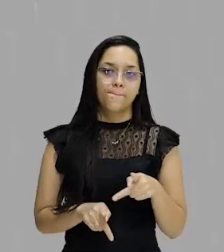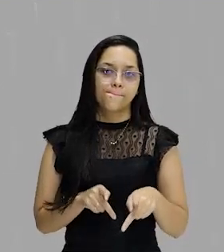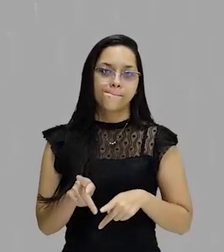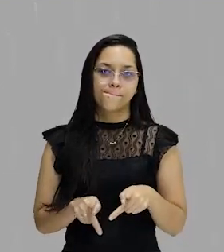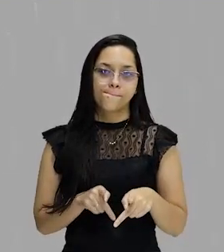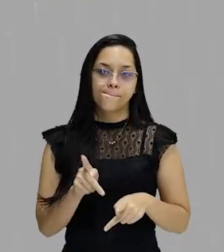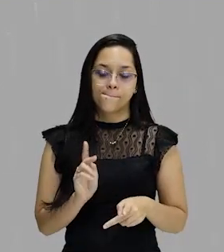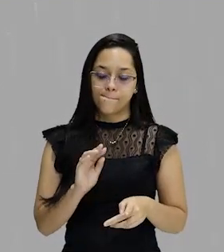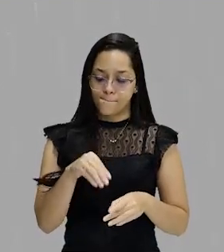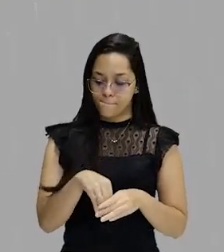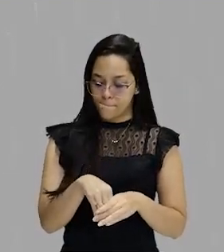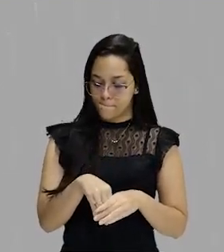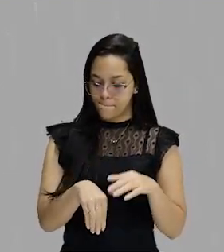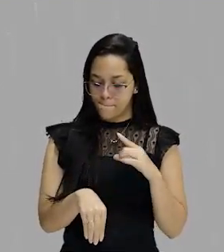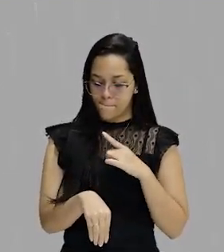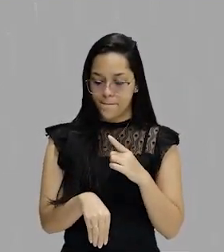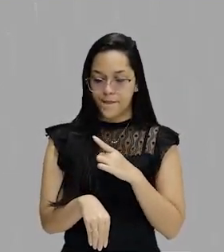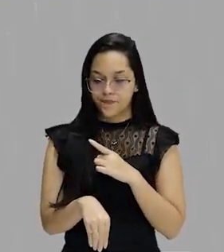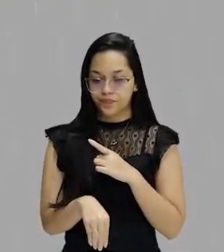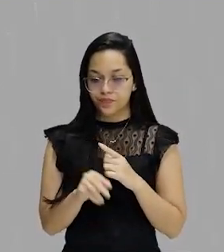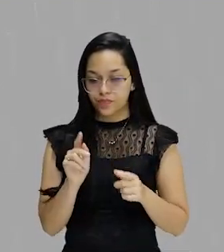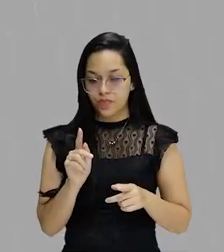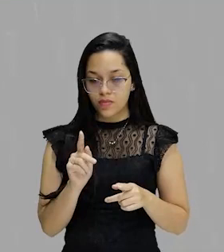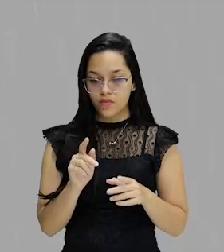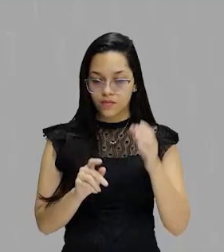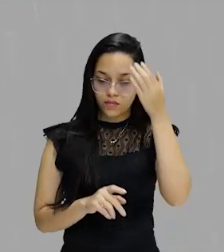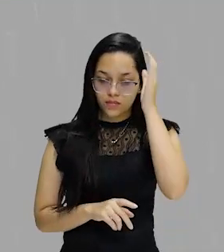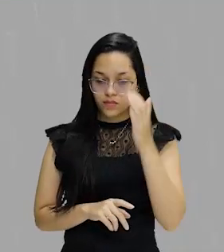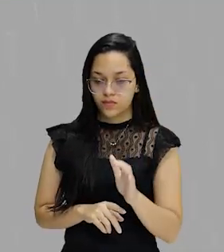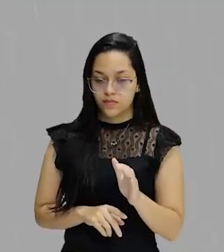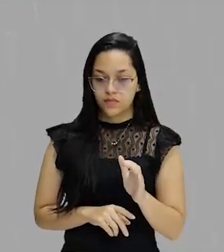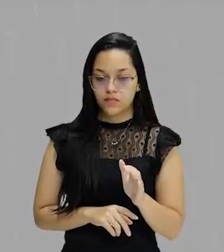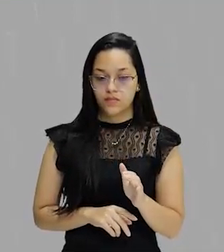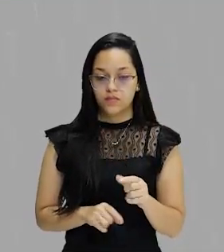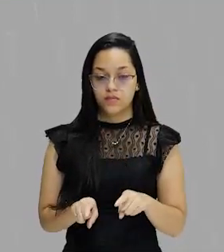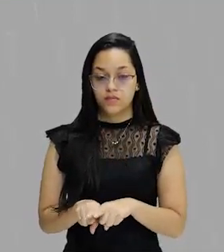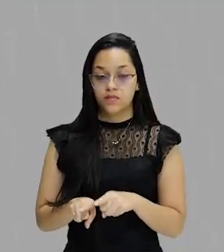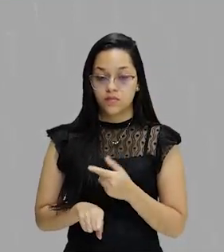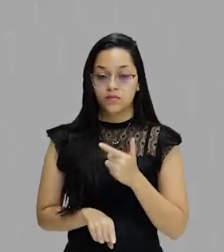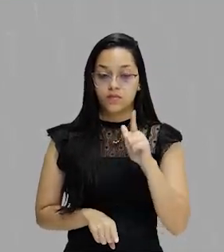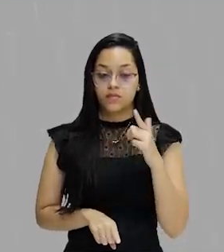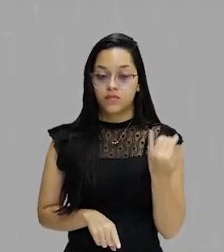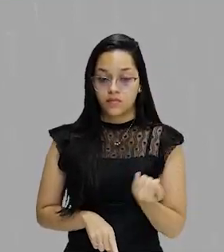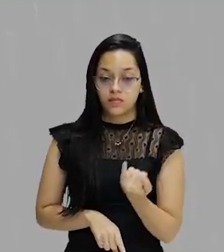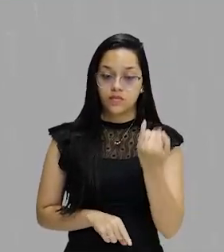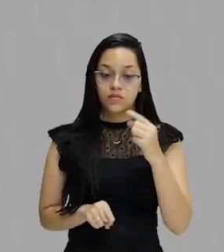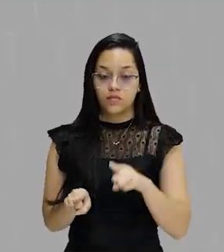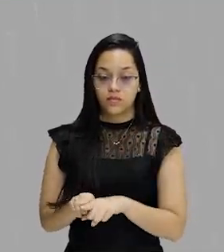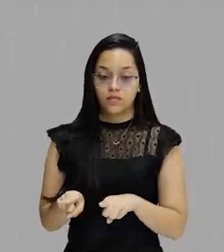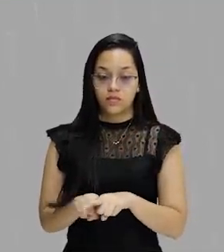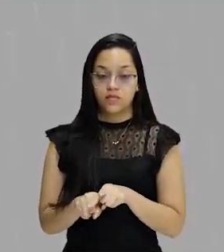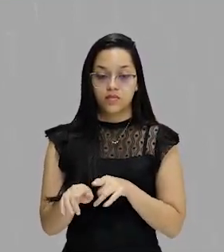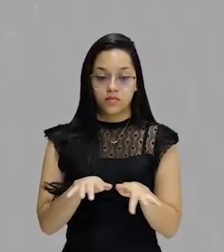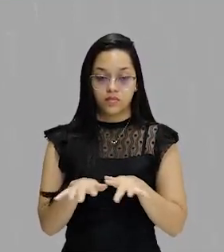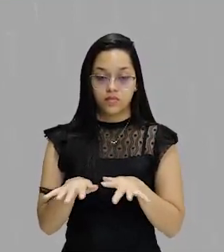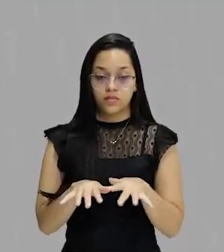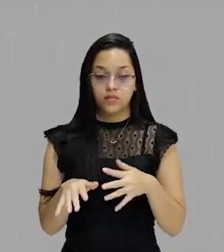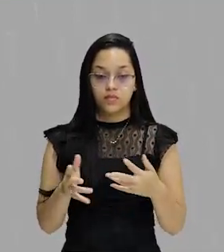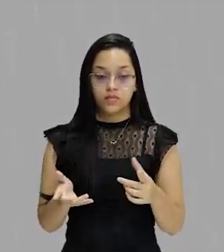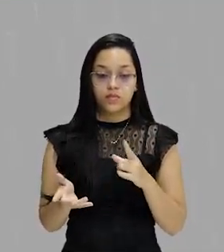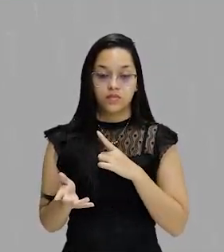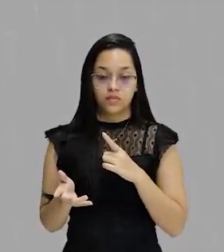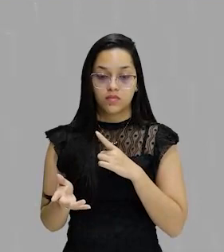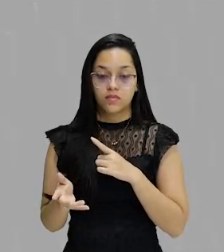Observe que dentro desse movimento há uma busca de uma cultura nacional popular. Uma outra coisa importante nesses movimentos é que